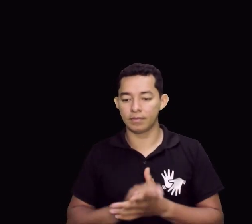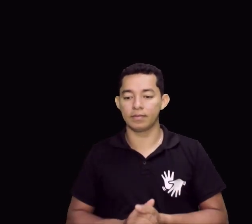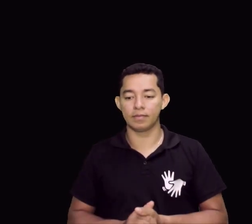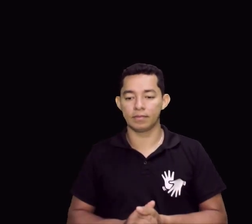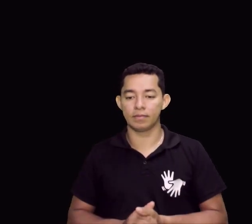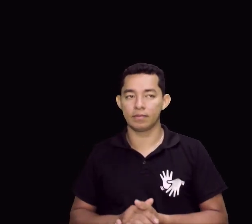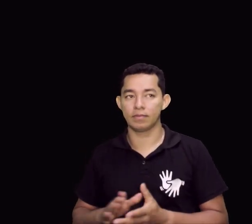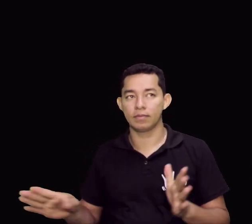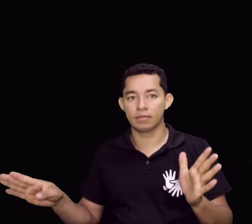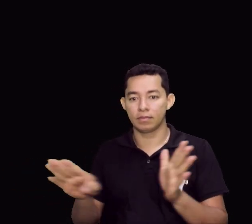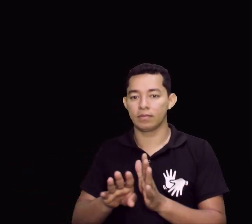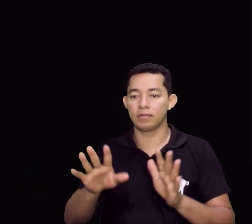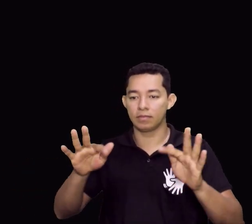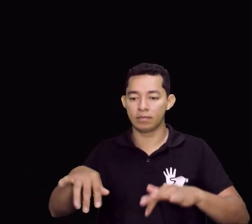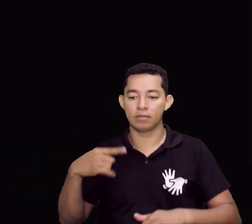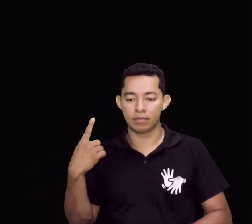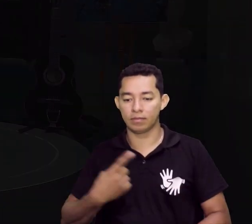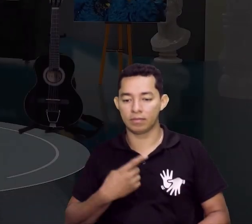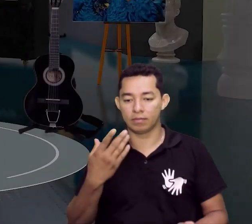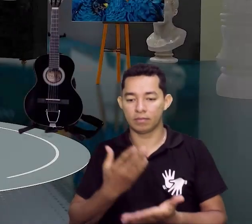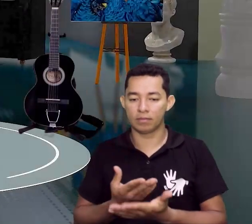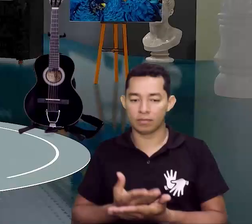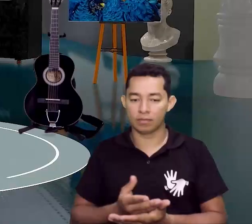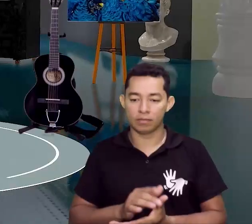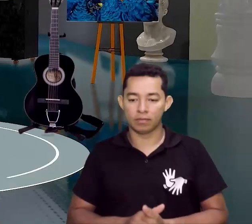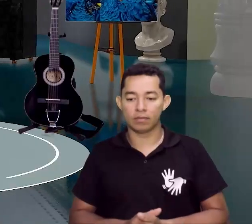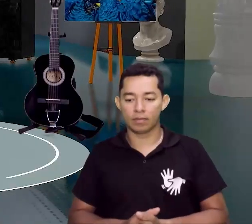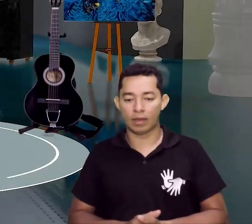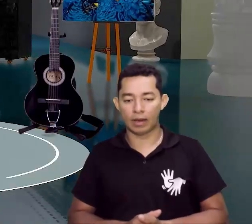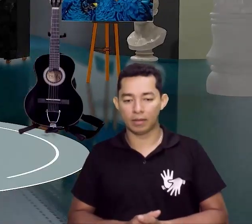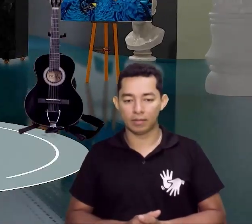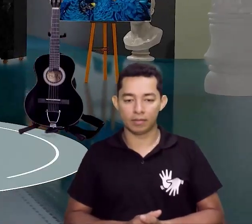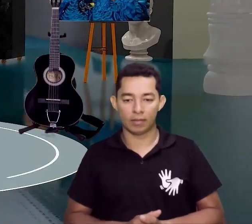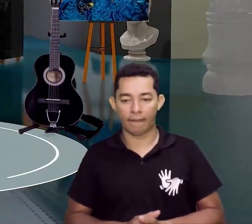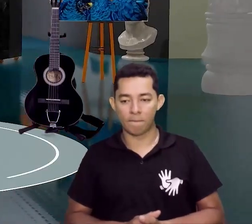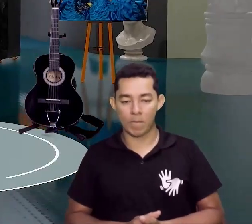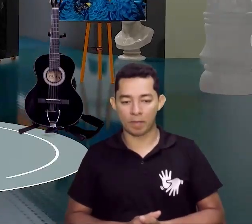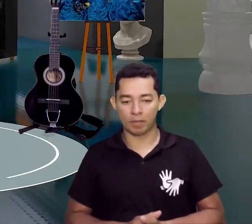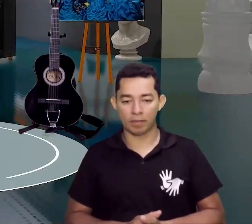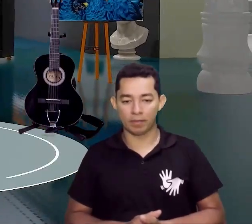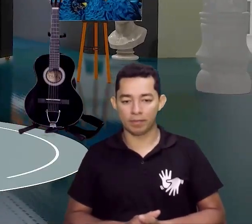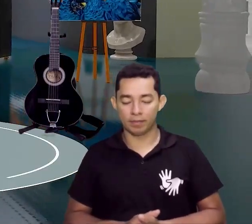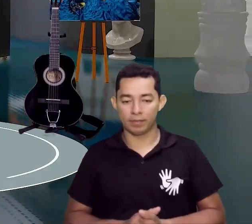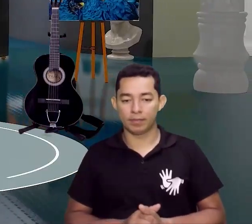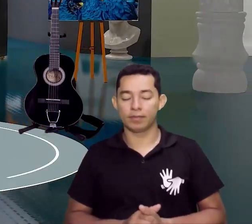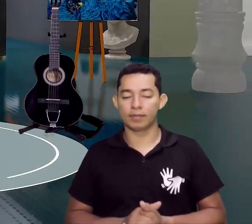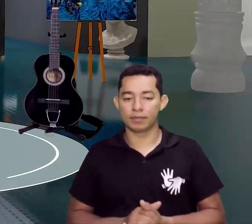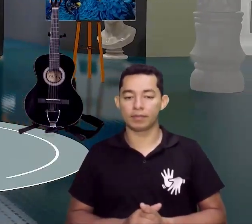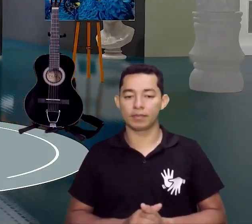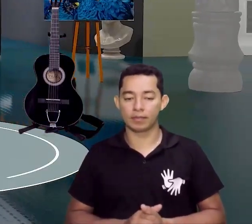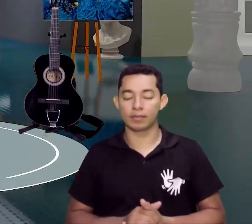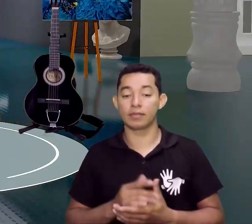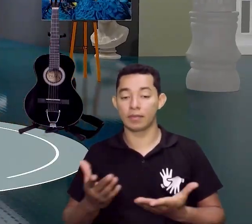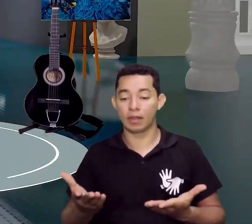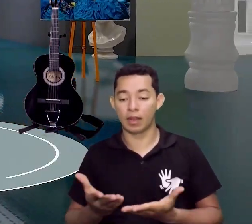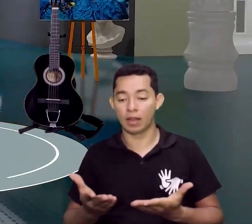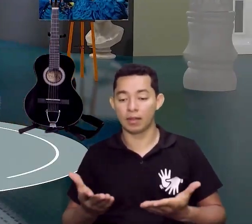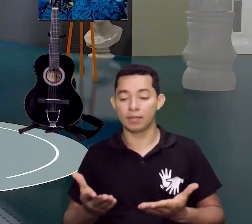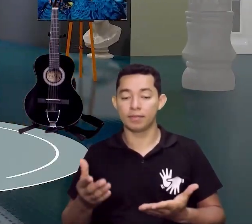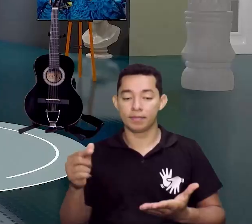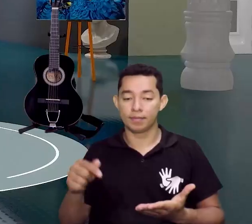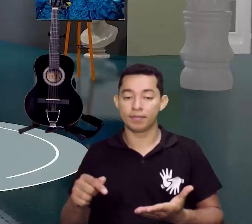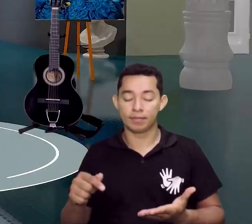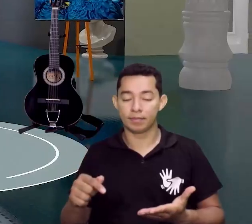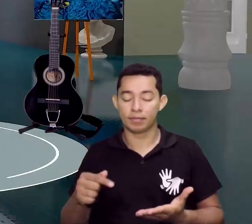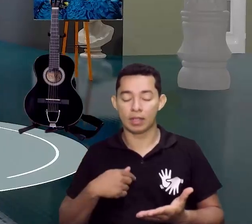Então, chegamos ao final da nossa aula, né? Chegamos ao final da nossa aula e aqui